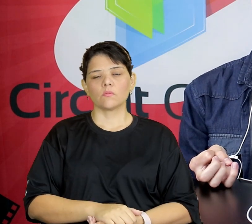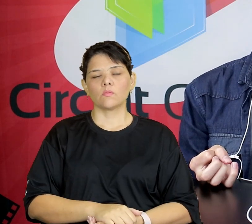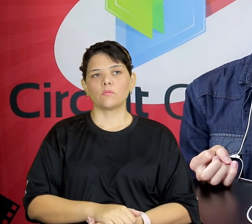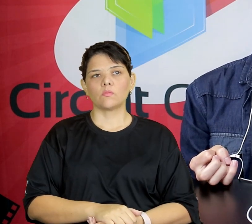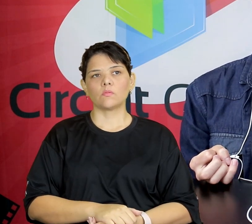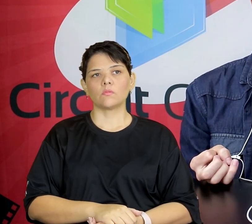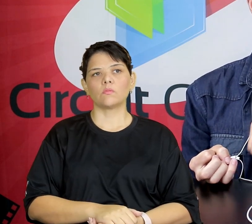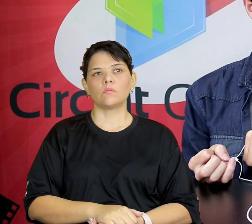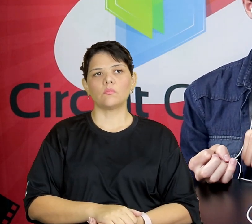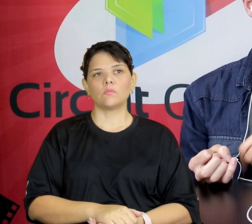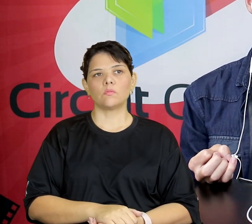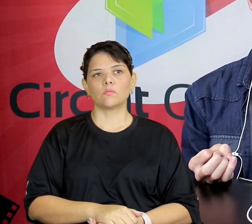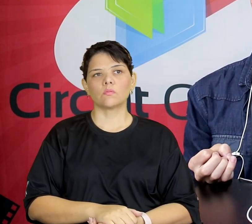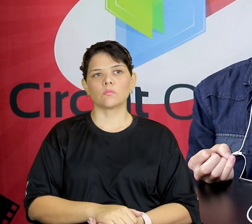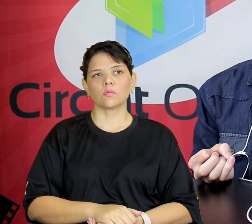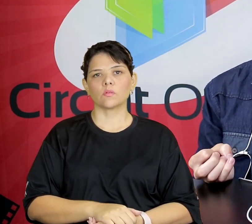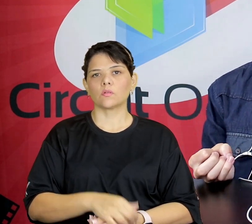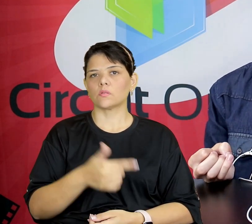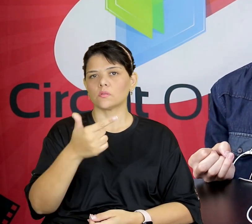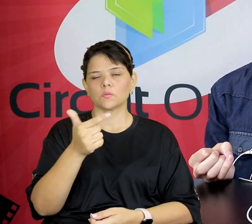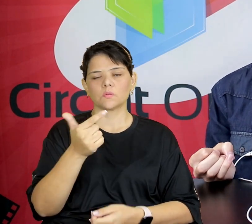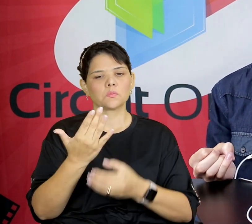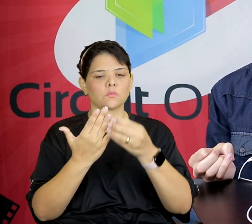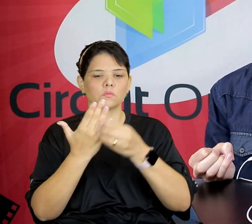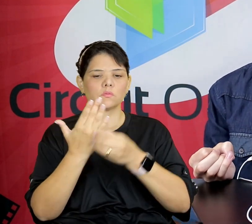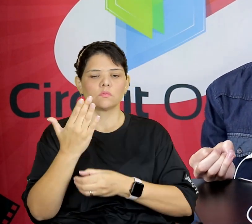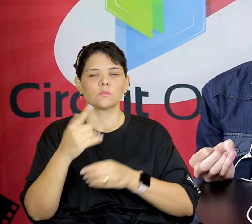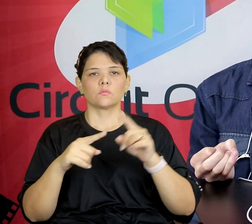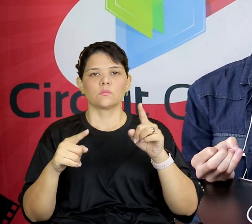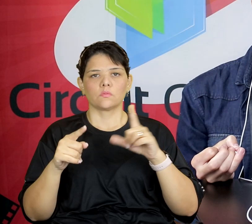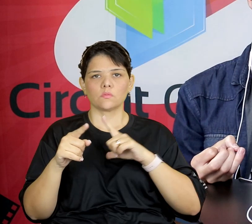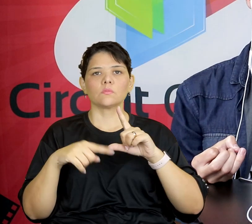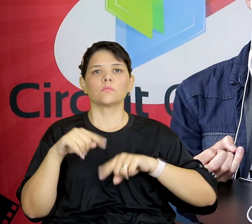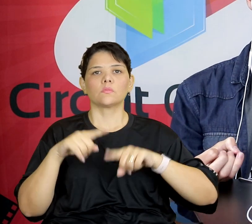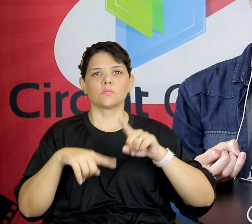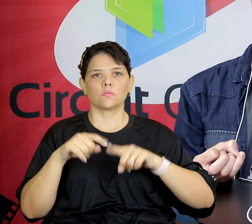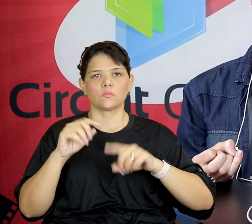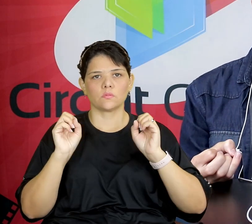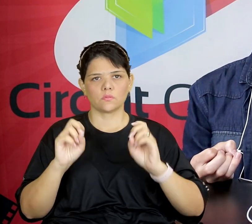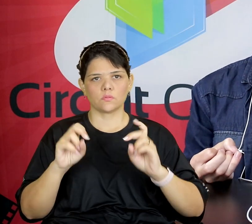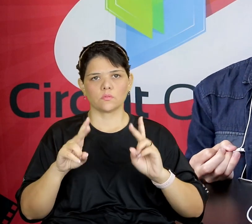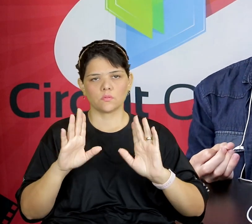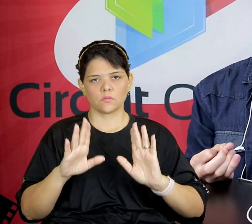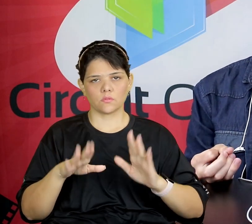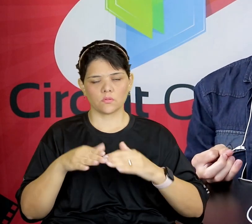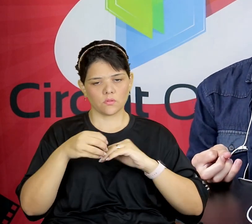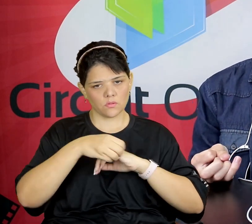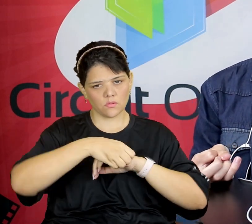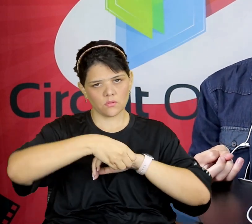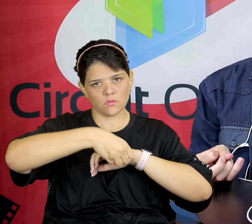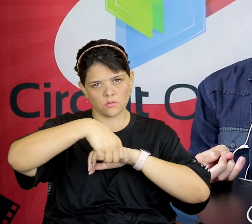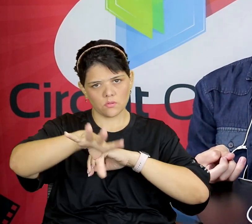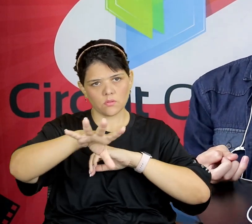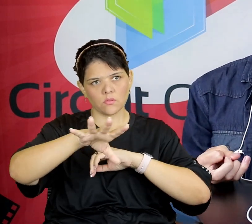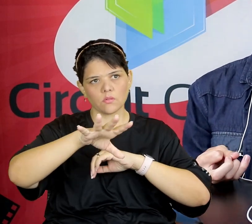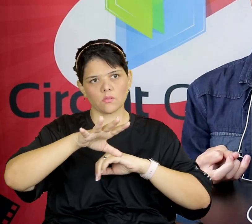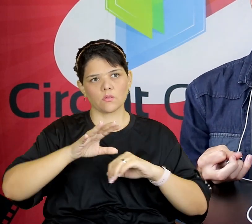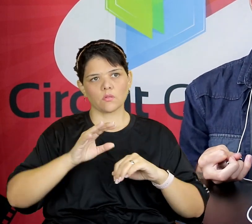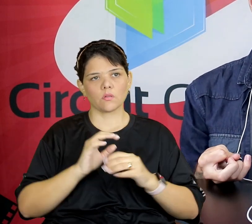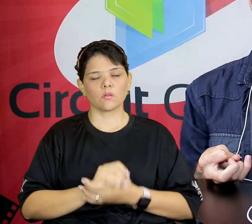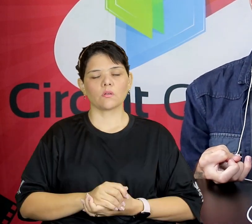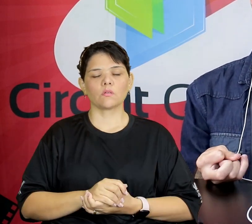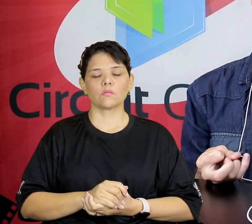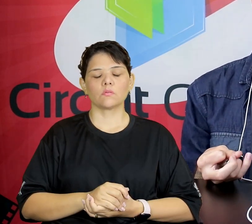Então, não tem uma apostila, mas eu posso passar os slides para vocês, tranquilo? Mas assim, eu já adianto que o slide é